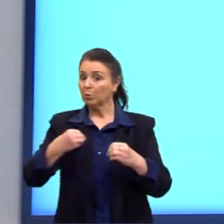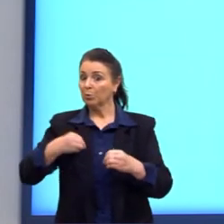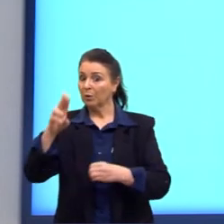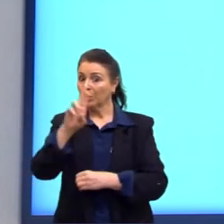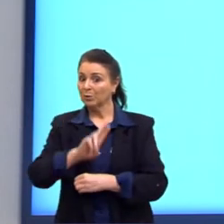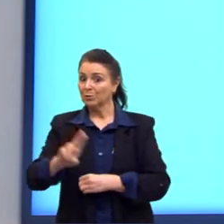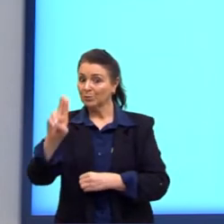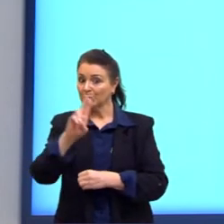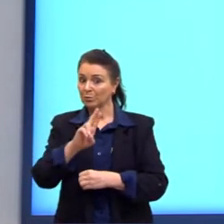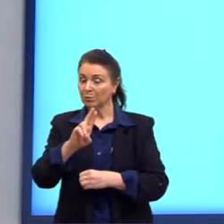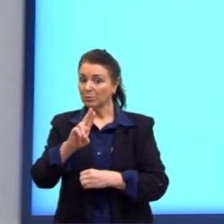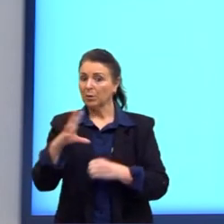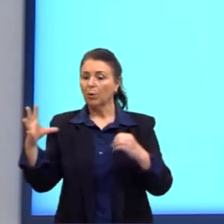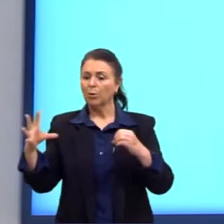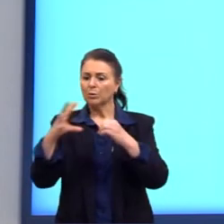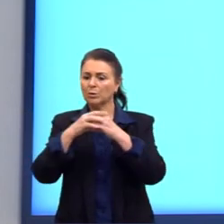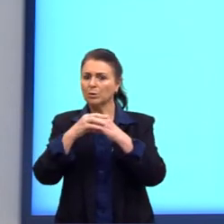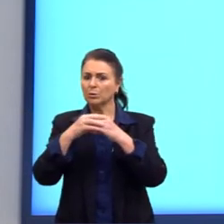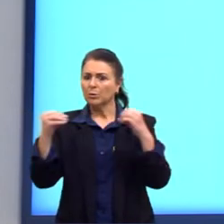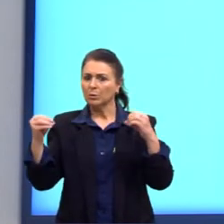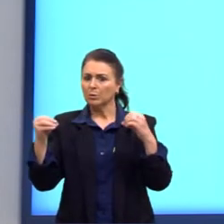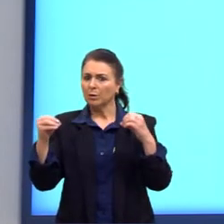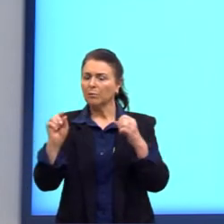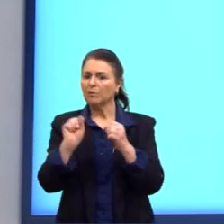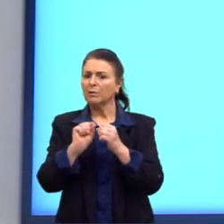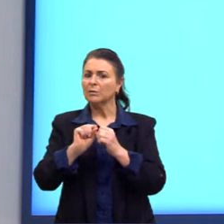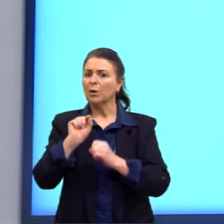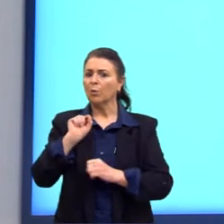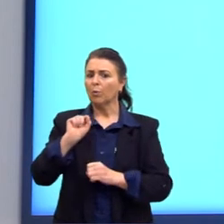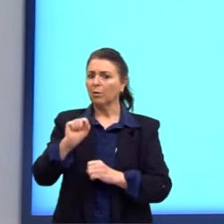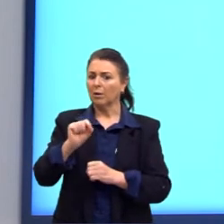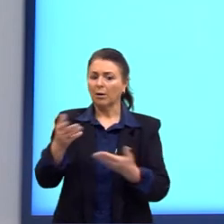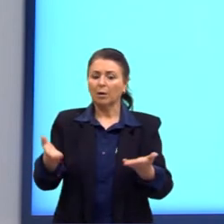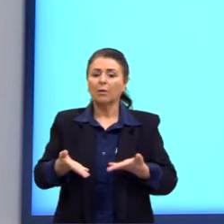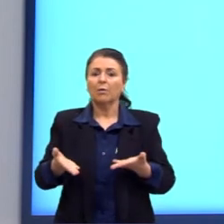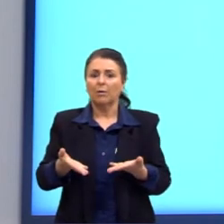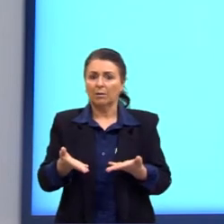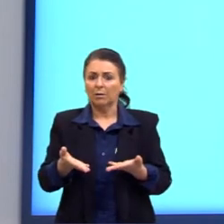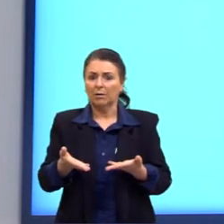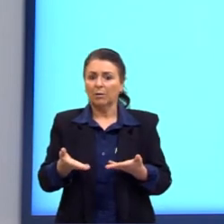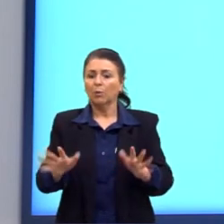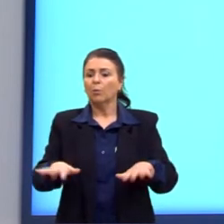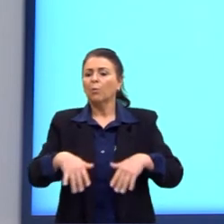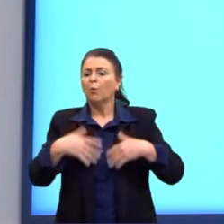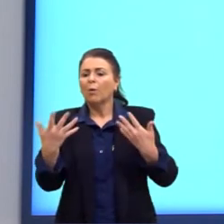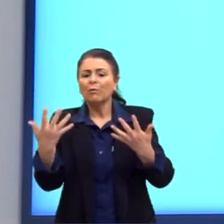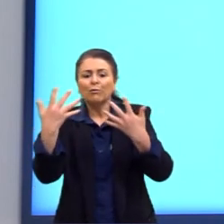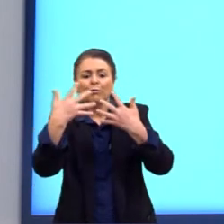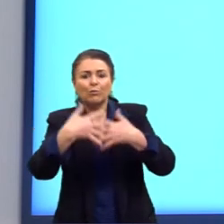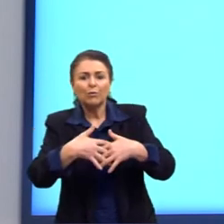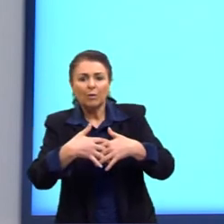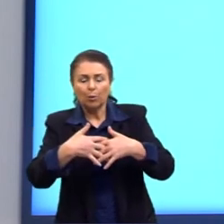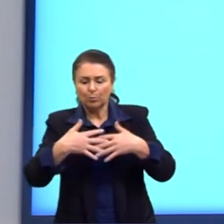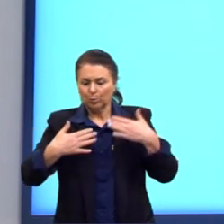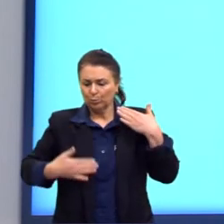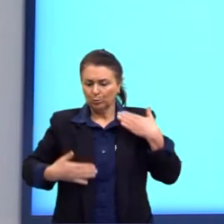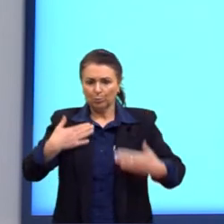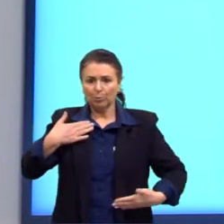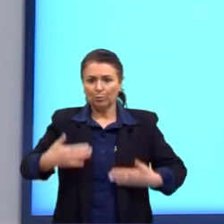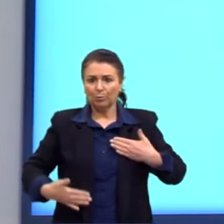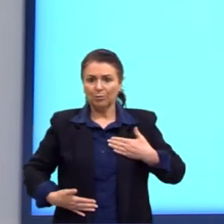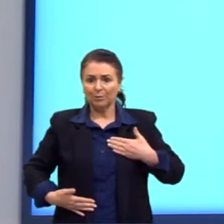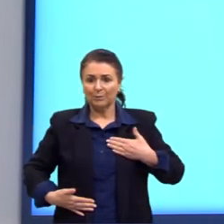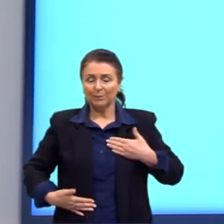os anticorpos eles vão fazer lá nessa situação qual é a função dele lá no corpo